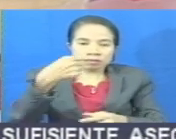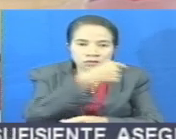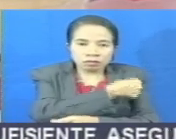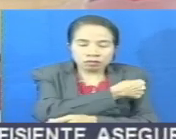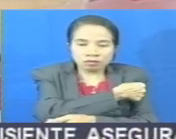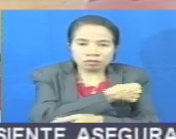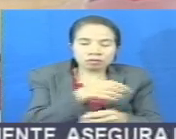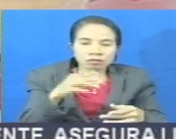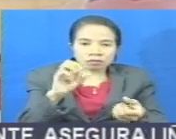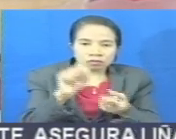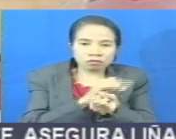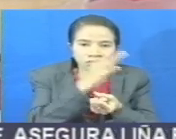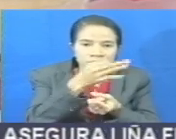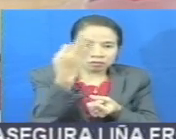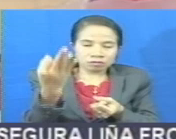vacinação COVID-19.